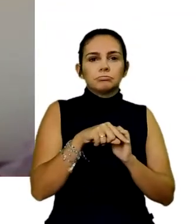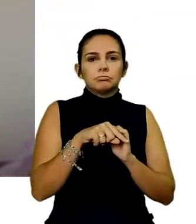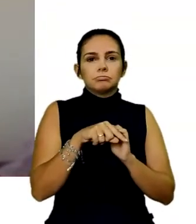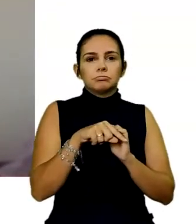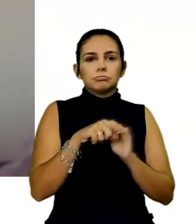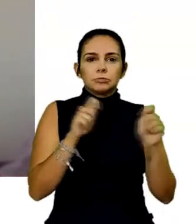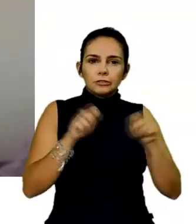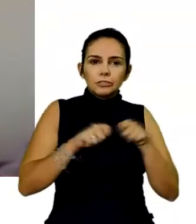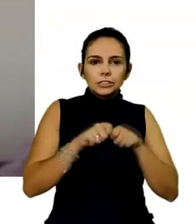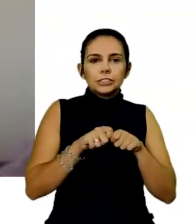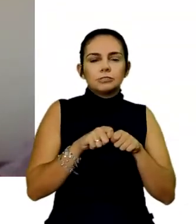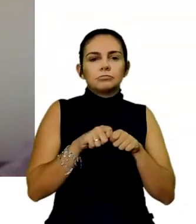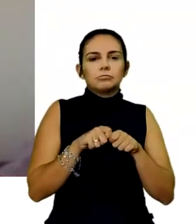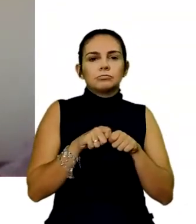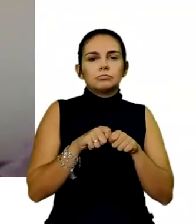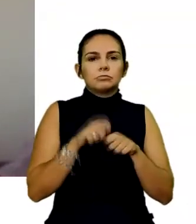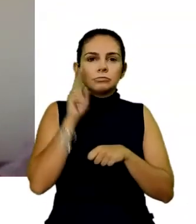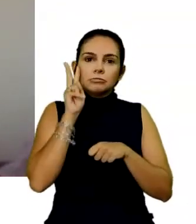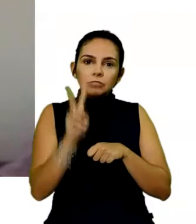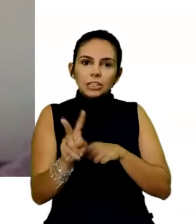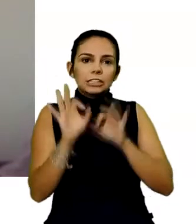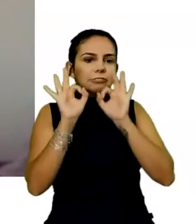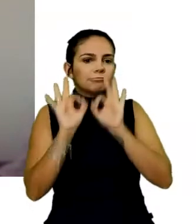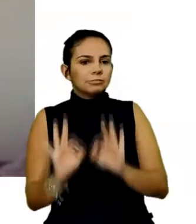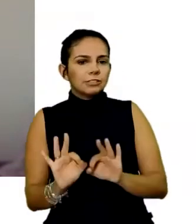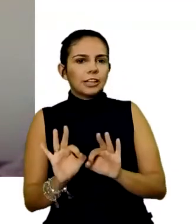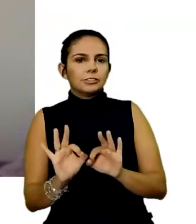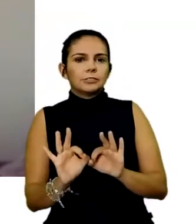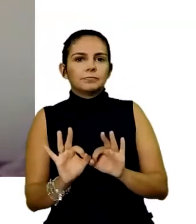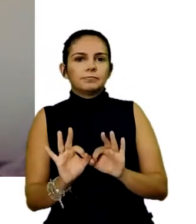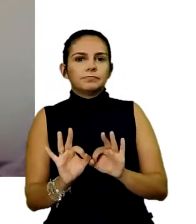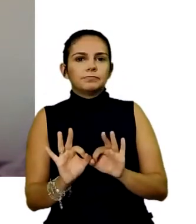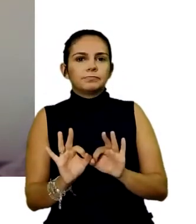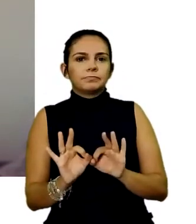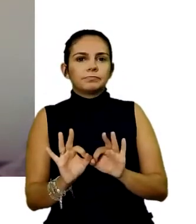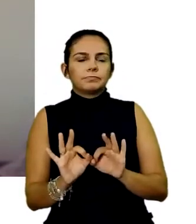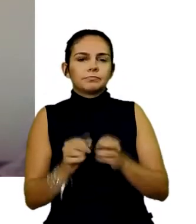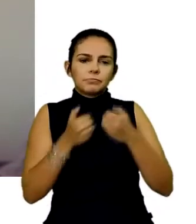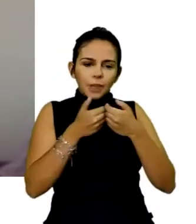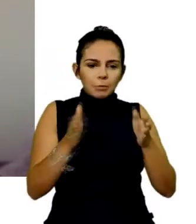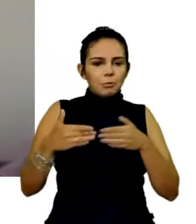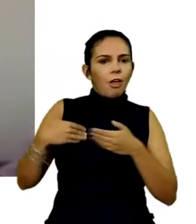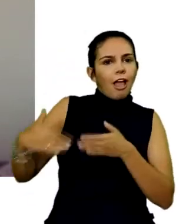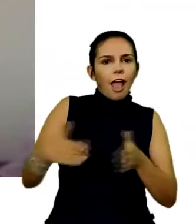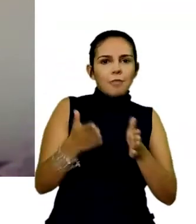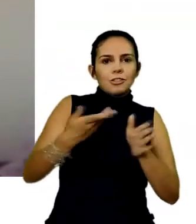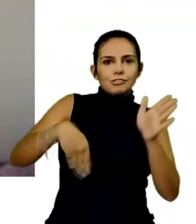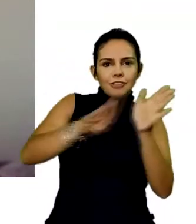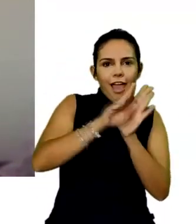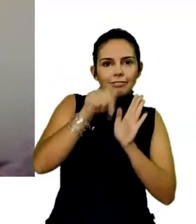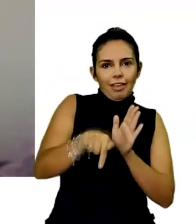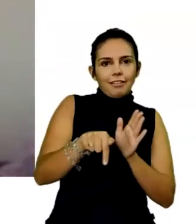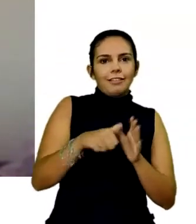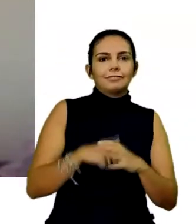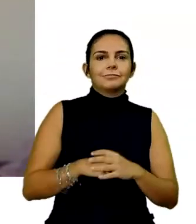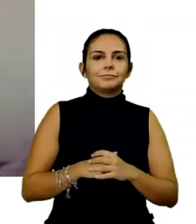foi fazendo e vendo que estava dando certo, que abriu o caminho para chegar até